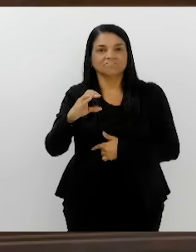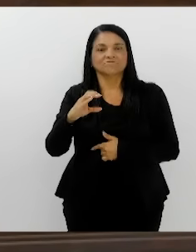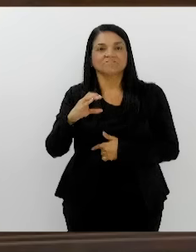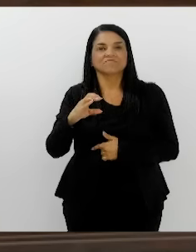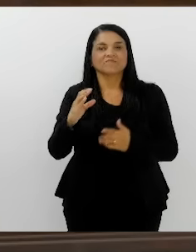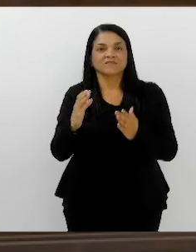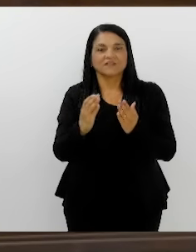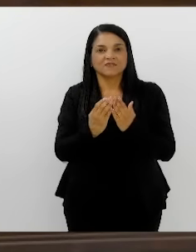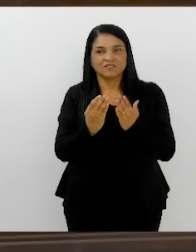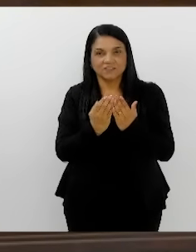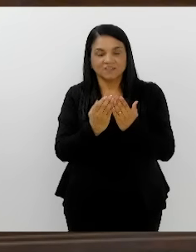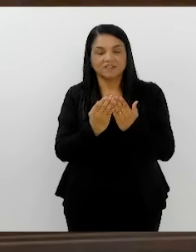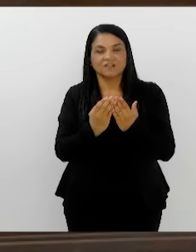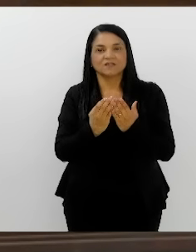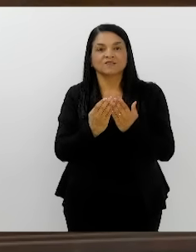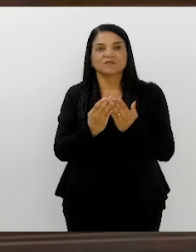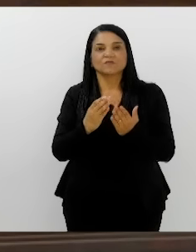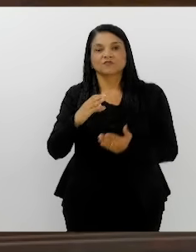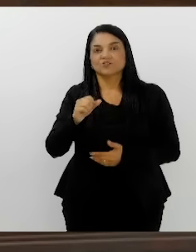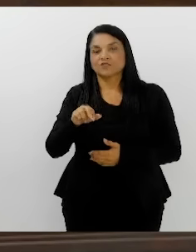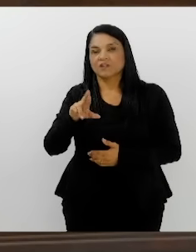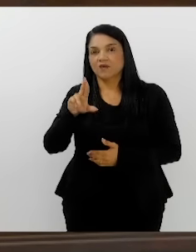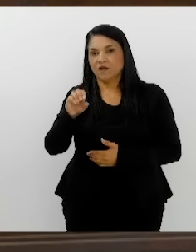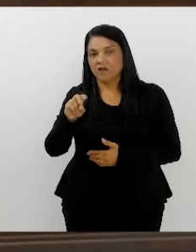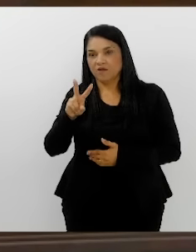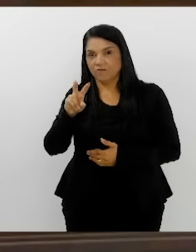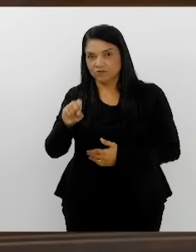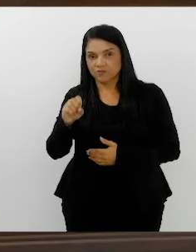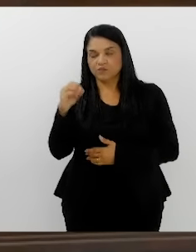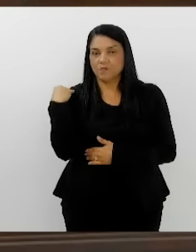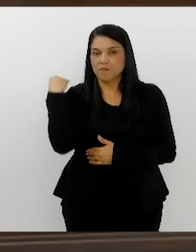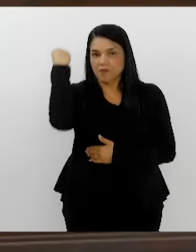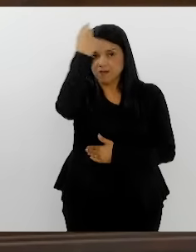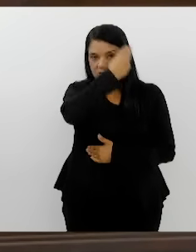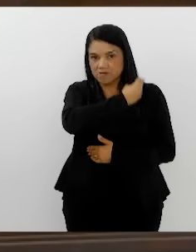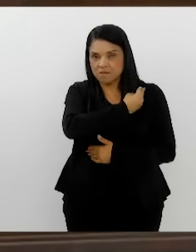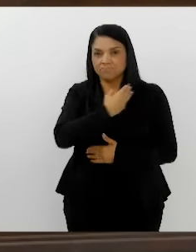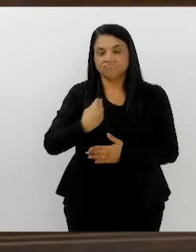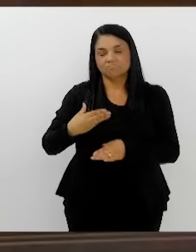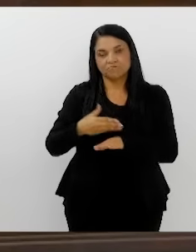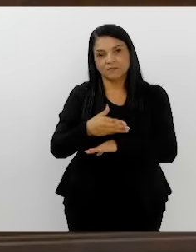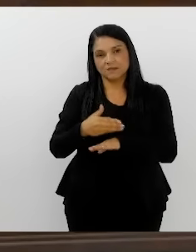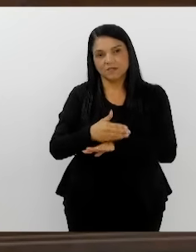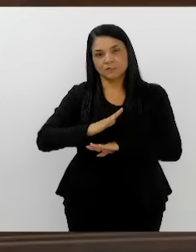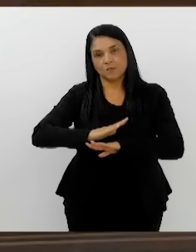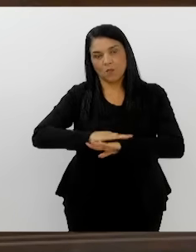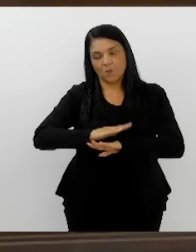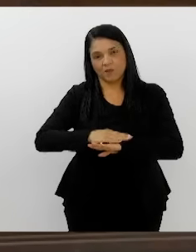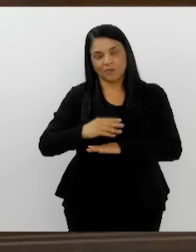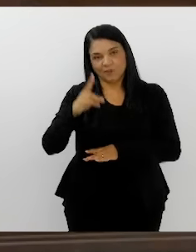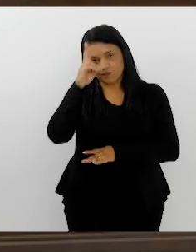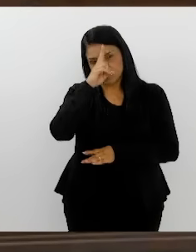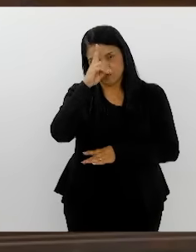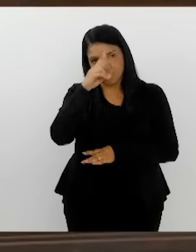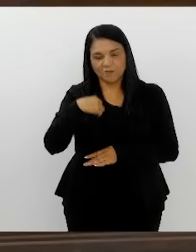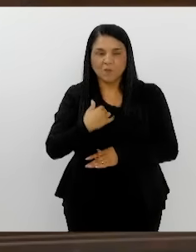Maria tem orgulho de participar nesse momento histórico de tudo isso. Para finalizar, deputado, me perdoe pelo tempo excedido.